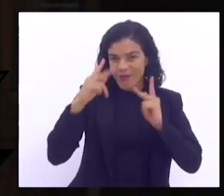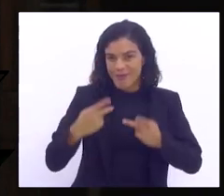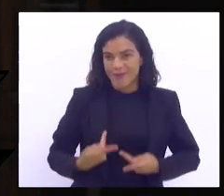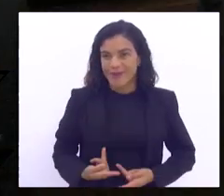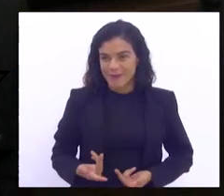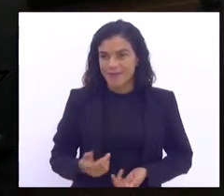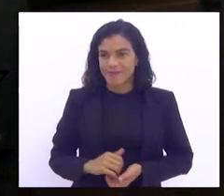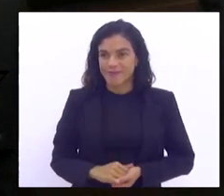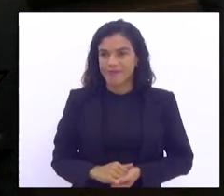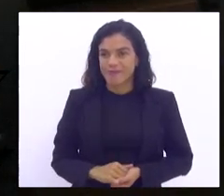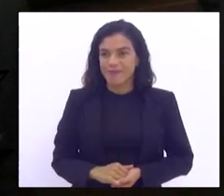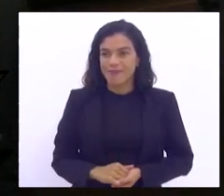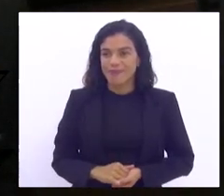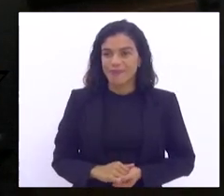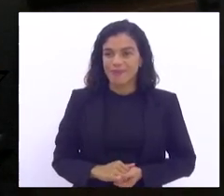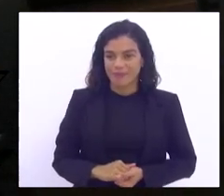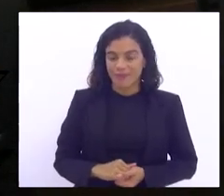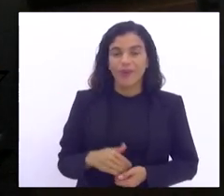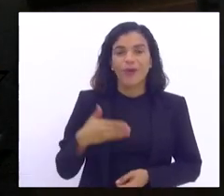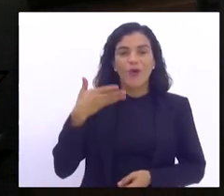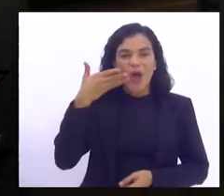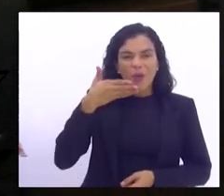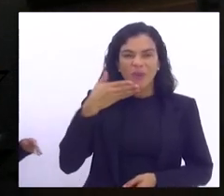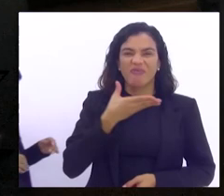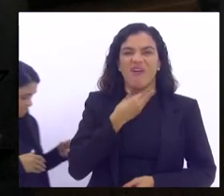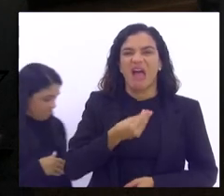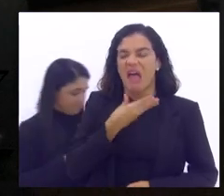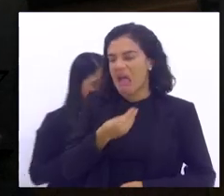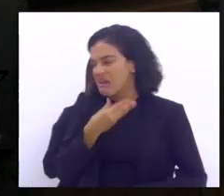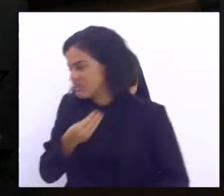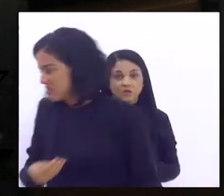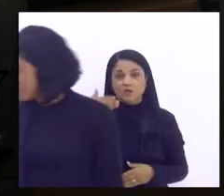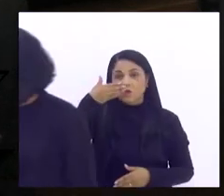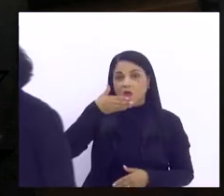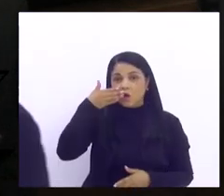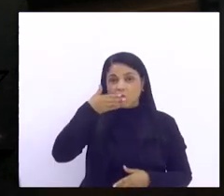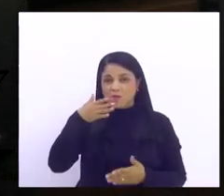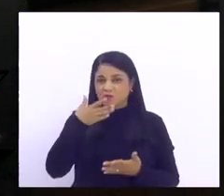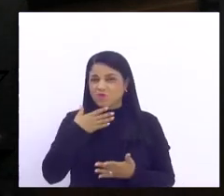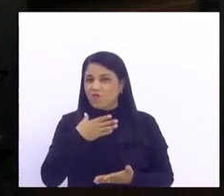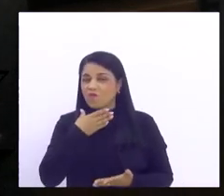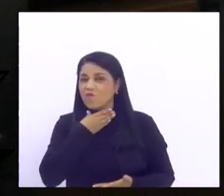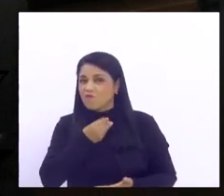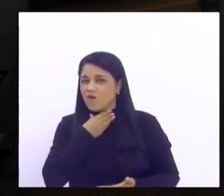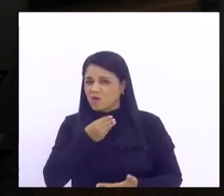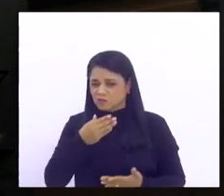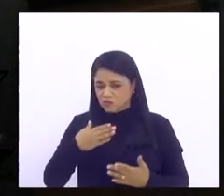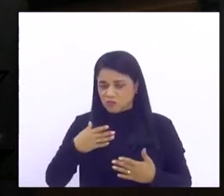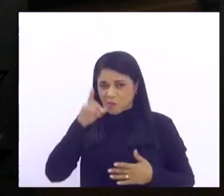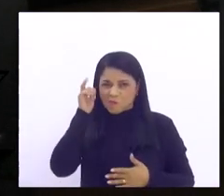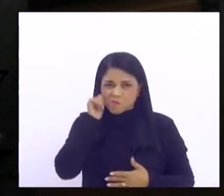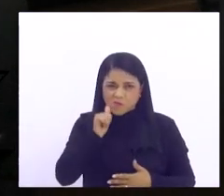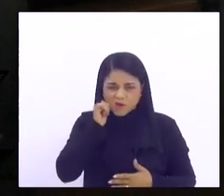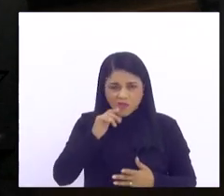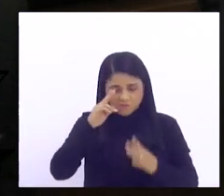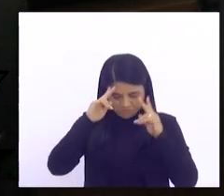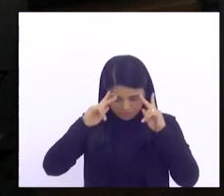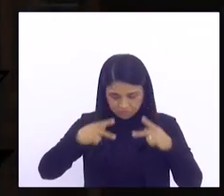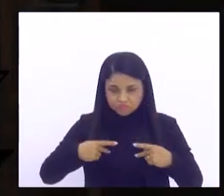ao argumento falso de que a mulher é dona do próprio corpo, devemos responder com a